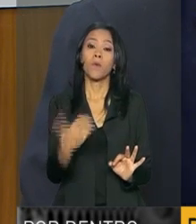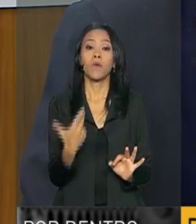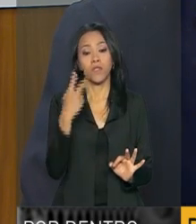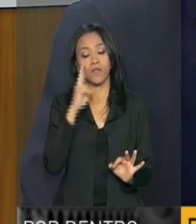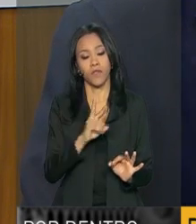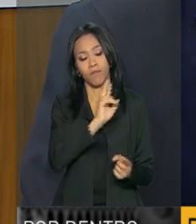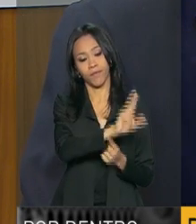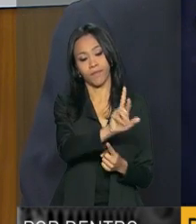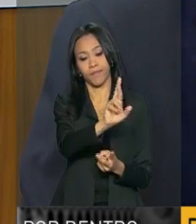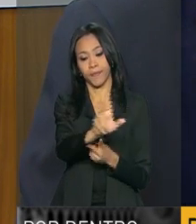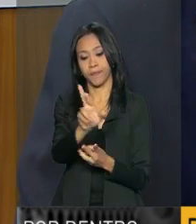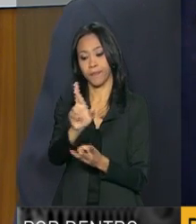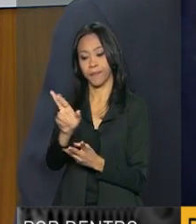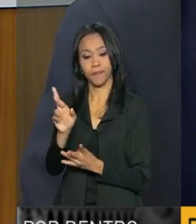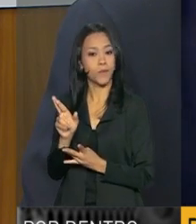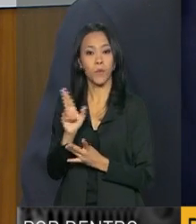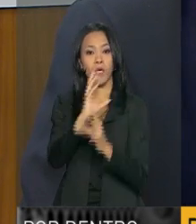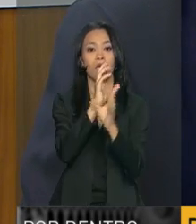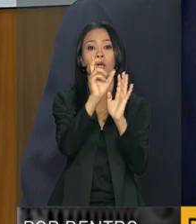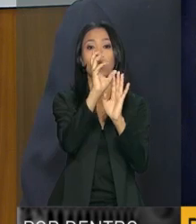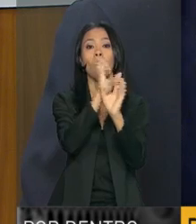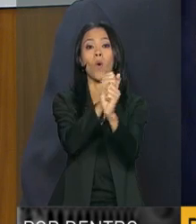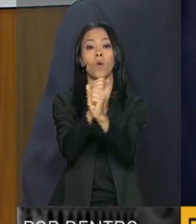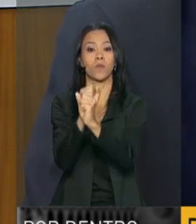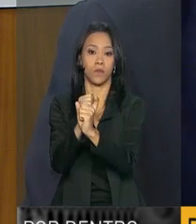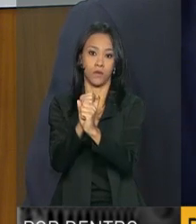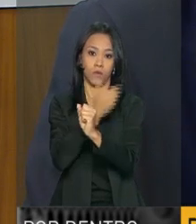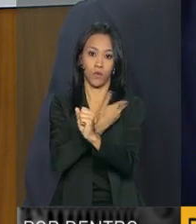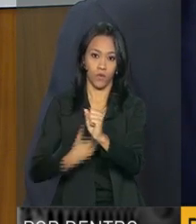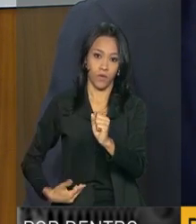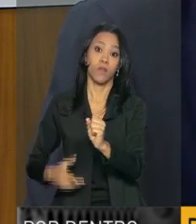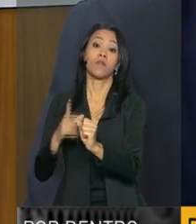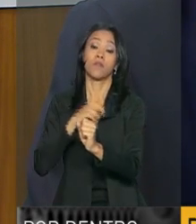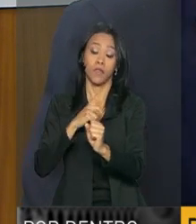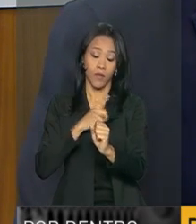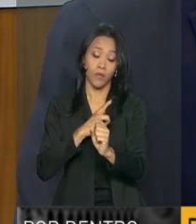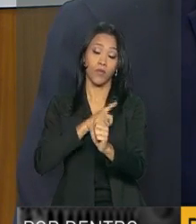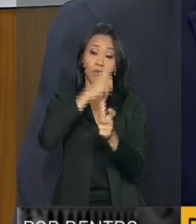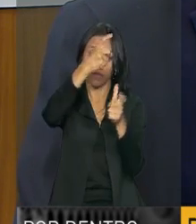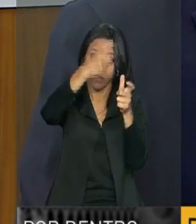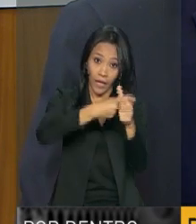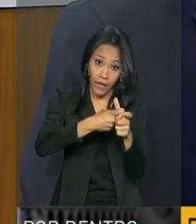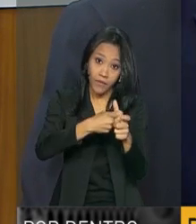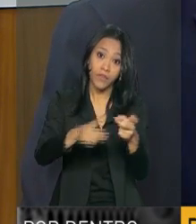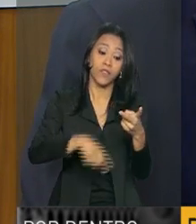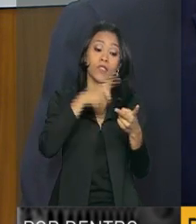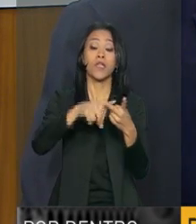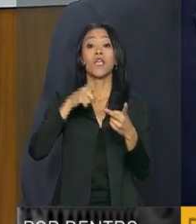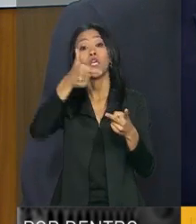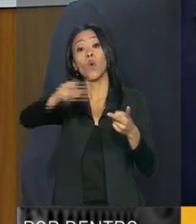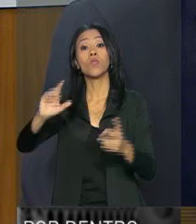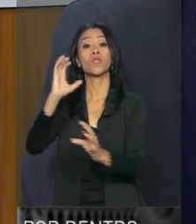públicas a gente vê o seguinte nós temos um déficit na previdência e um superávit nas outras contas do